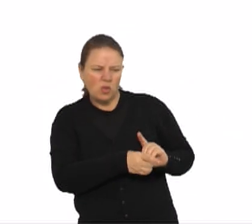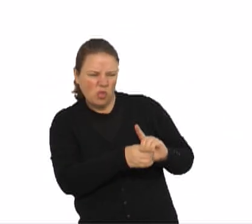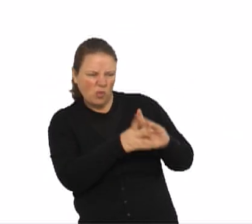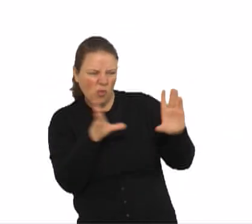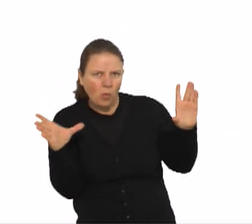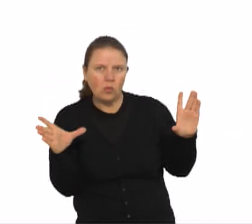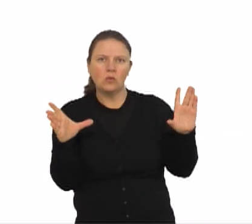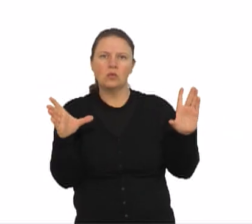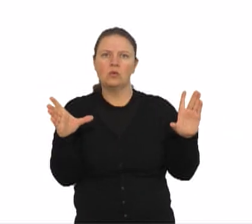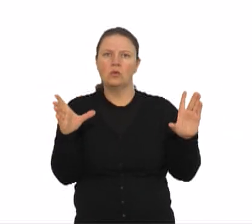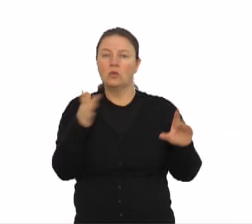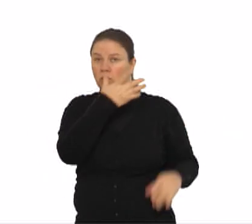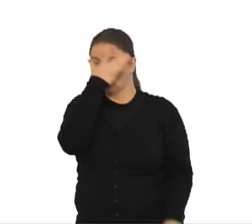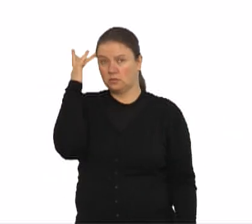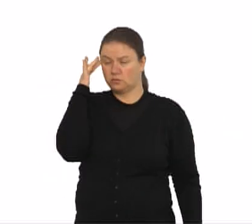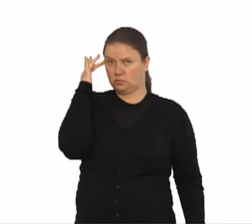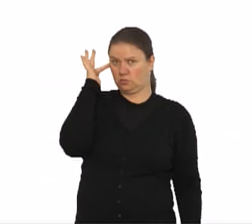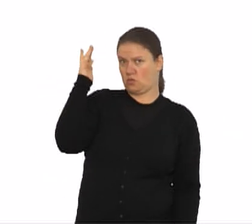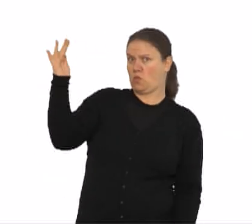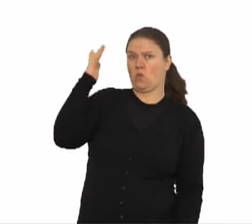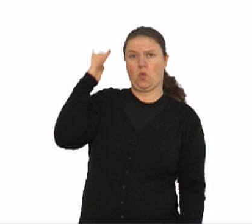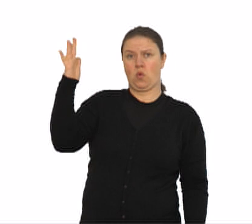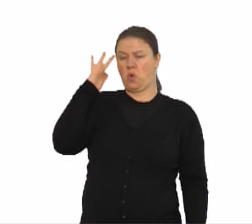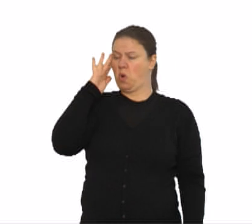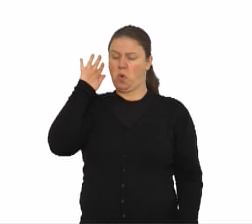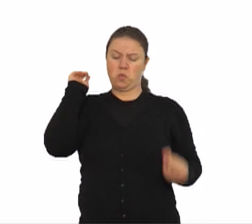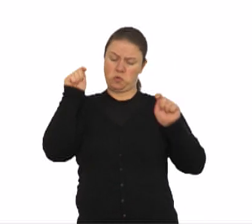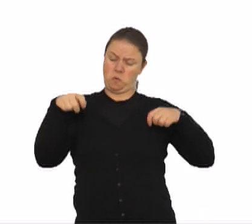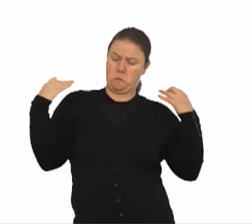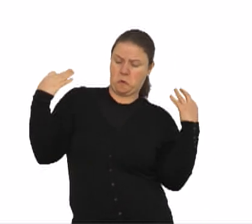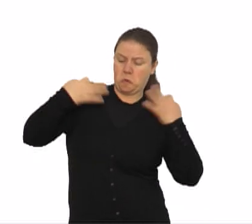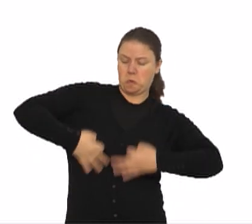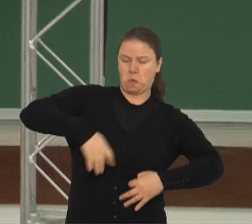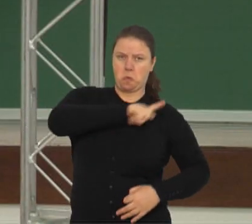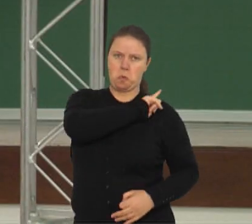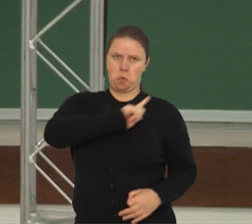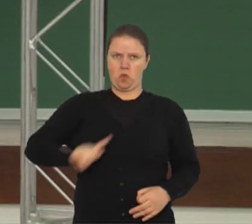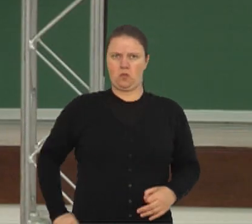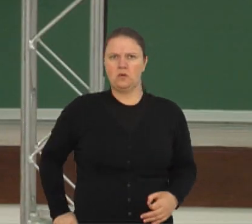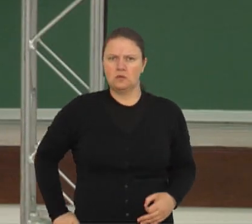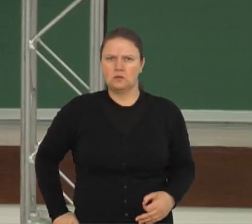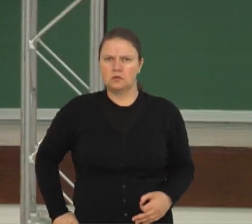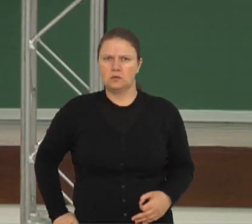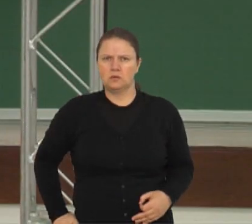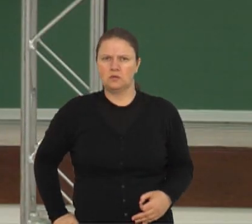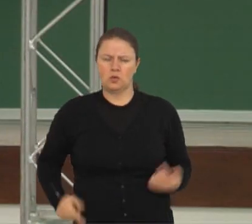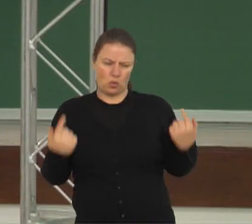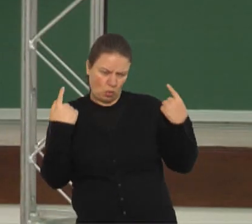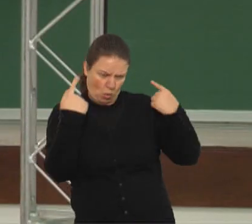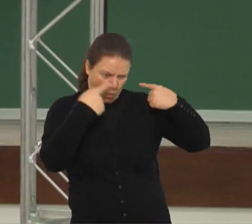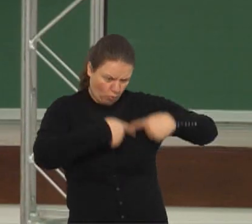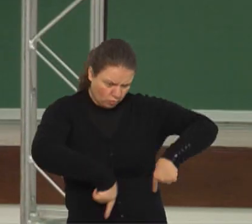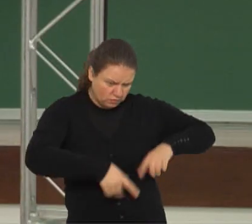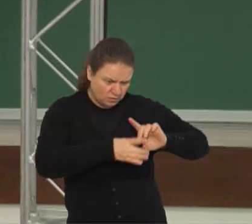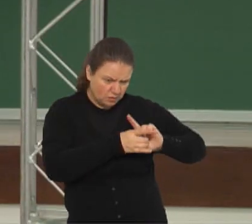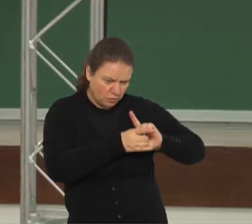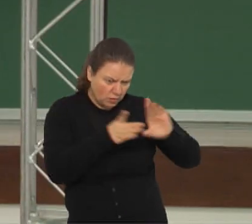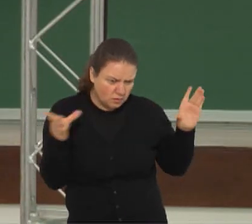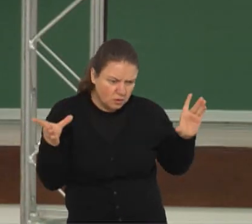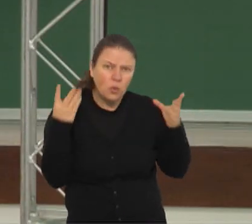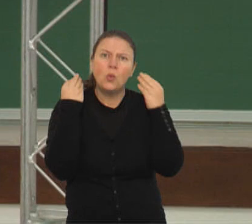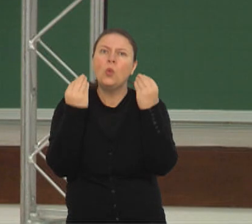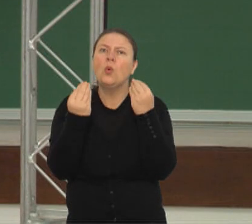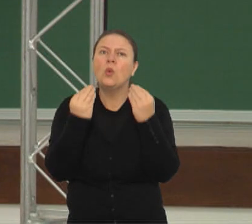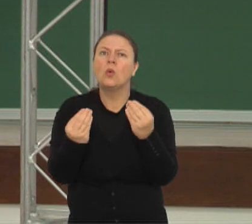que o filósofo seria o perfeito governante do Estado. Como assim contra a democracia? Nós que